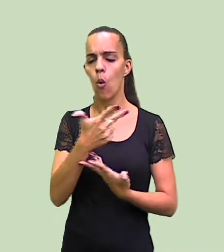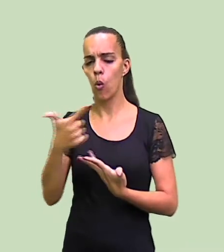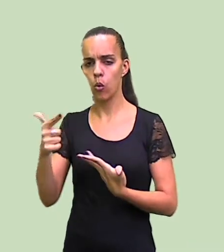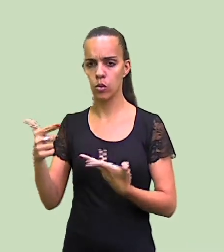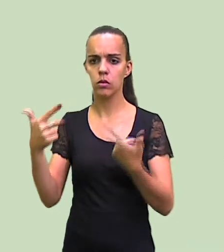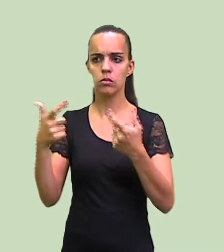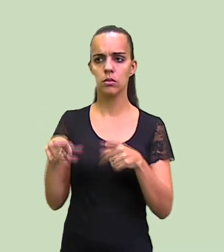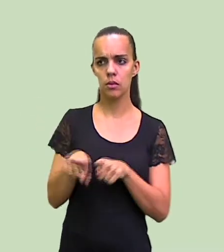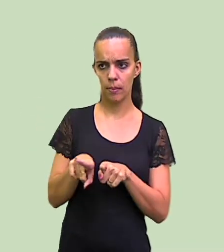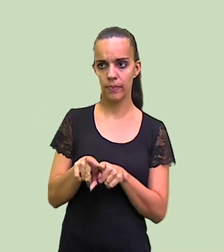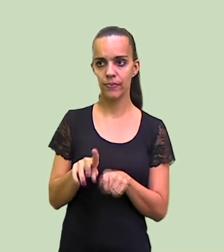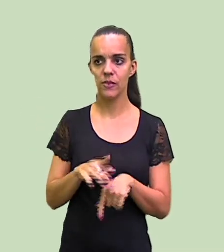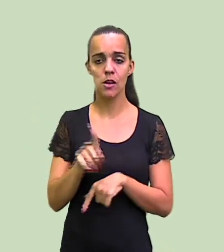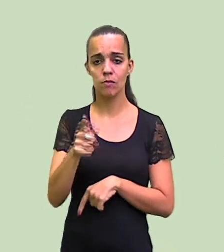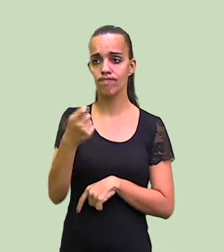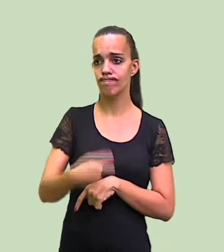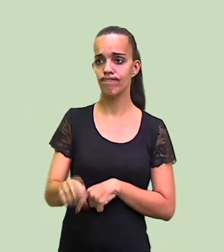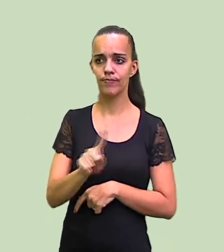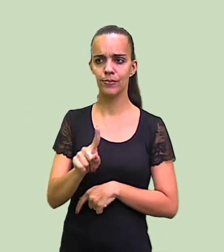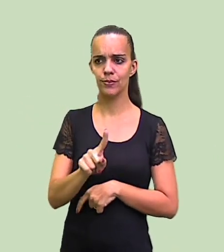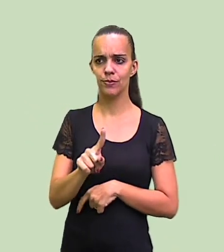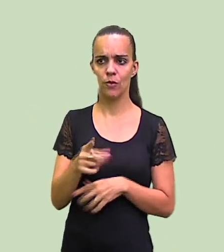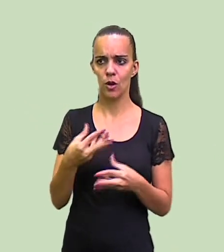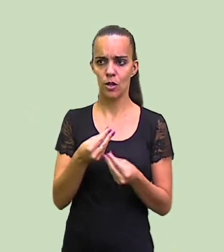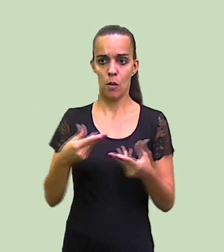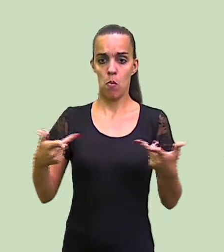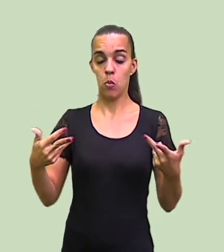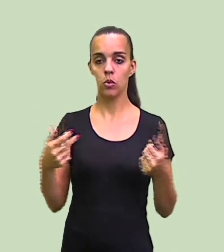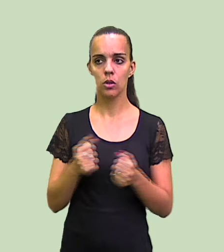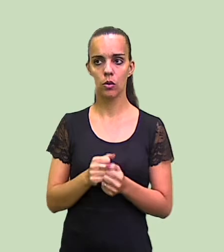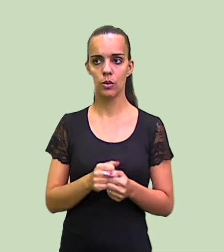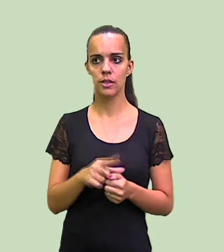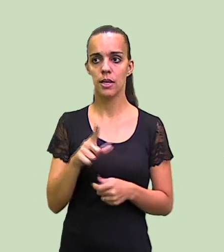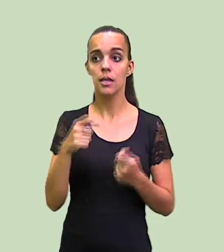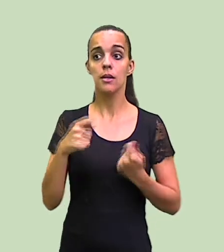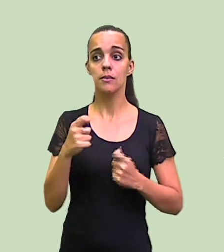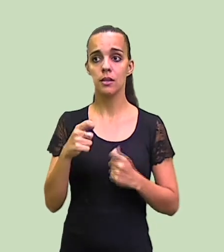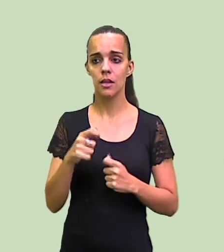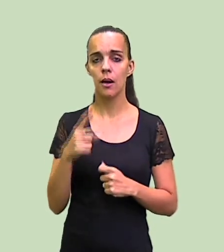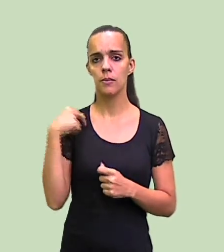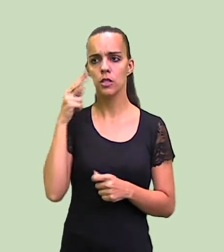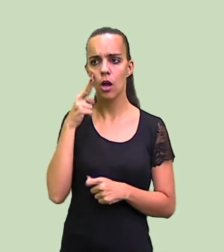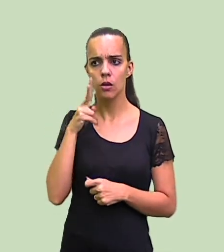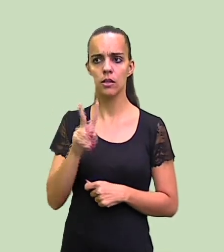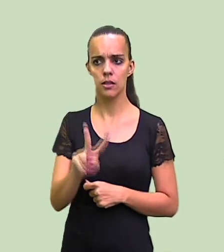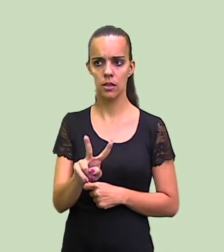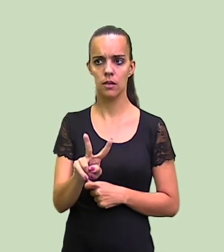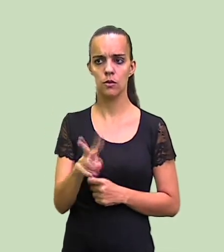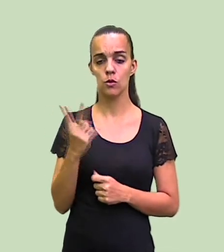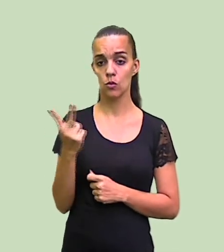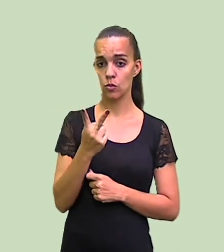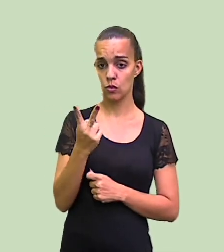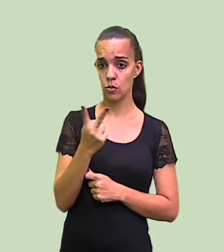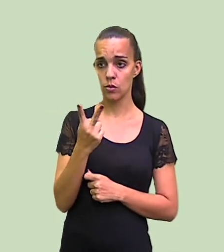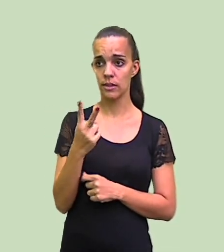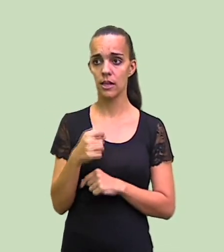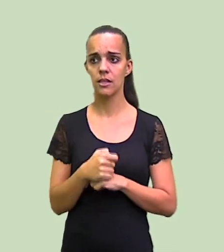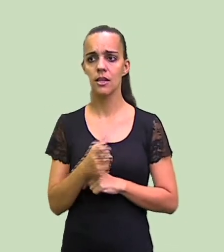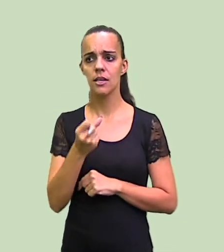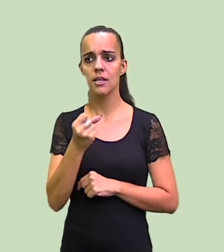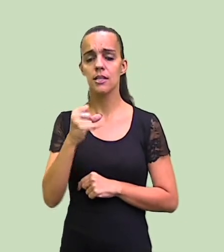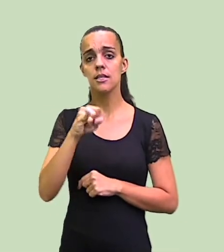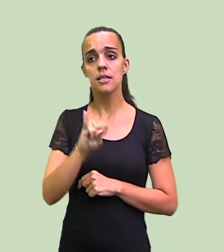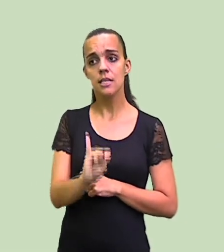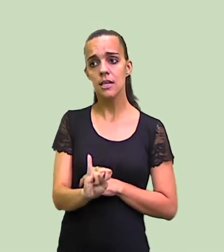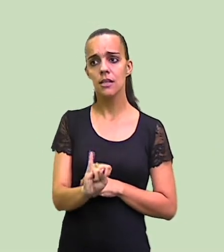casos. Você não precisa saber um monte de coisa, só precisa olhar para os 2 lados. Se